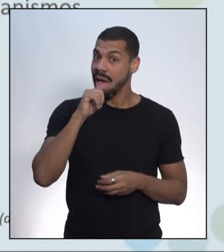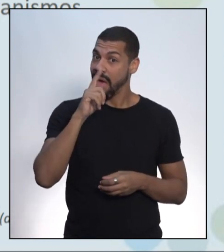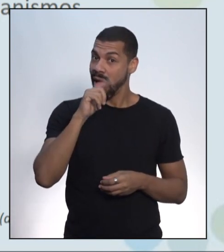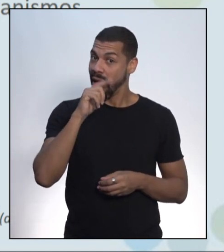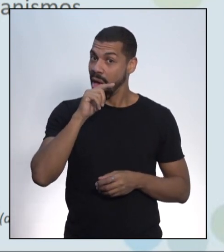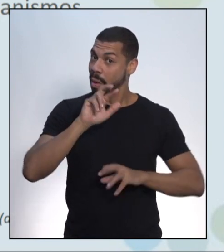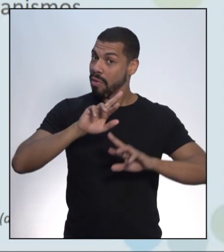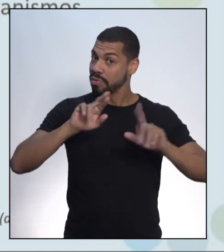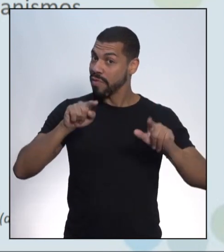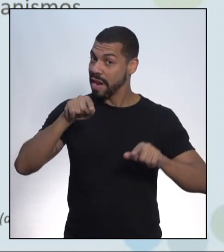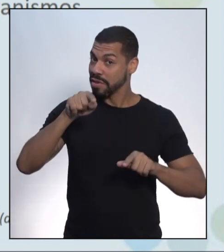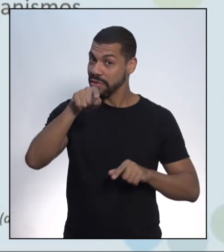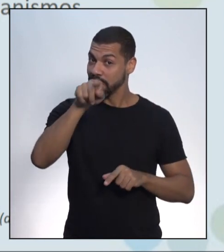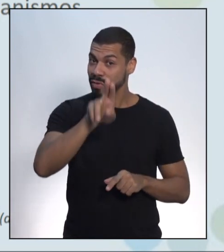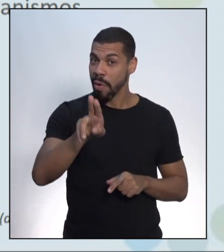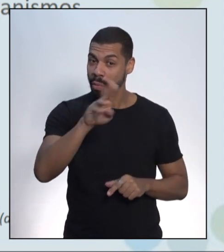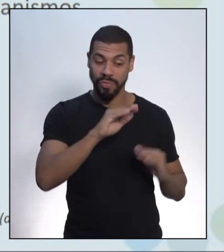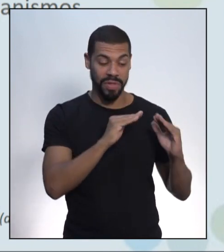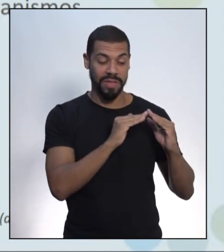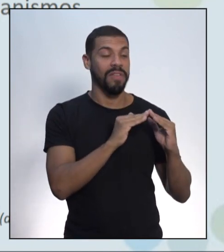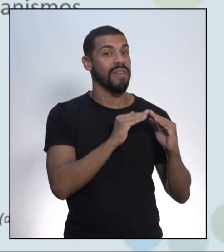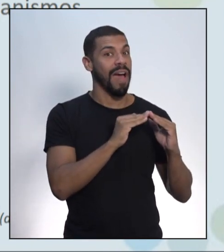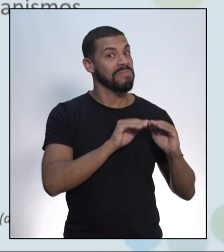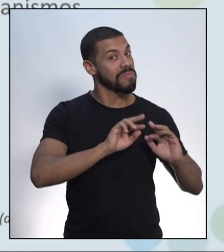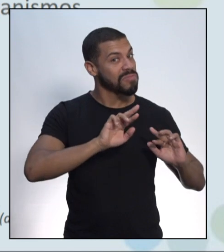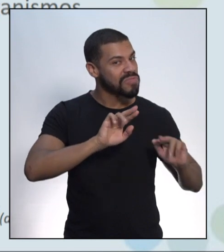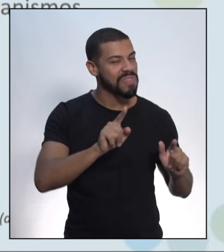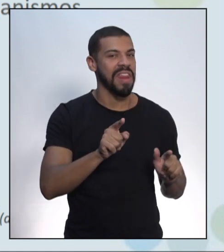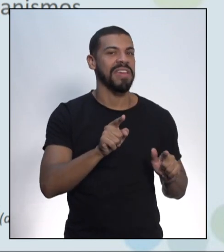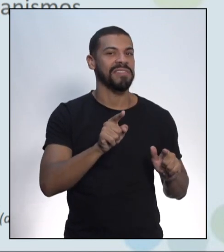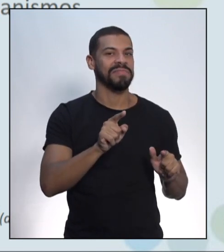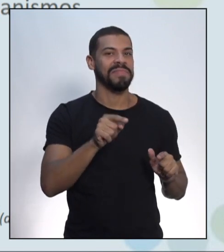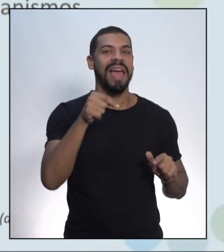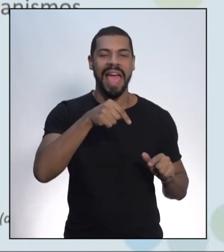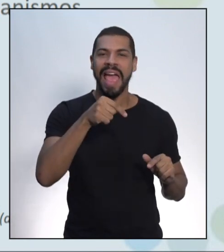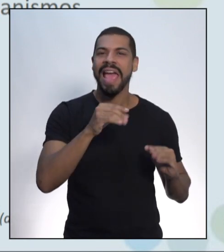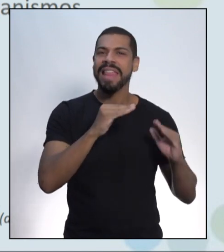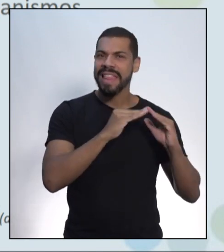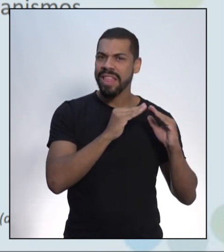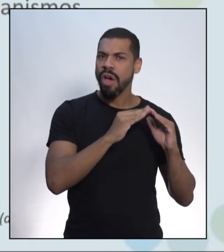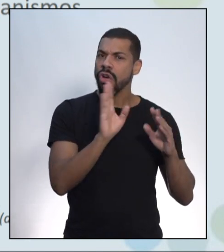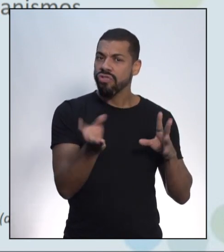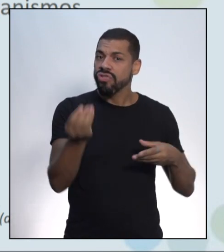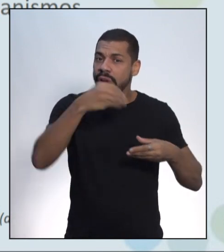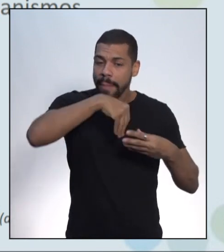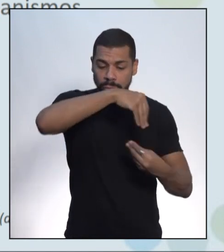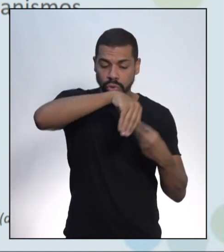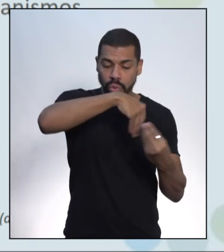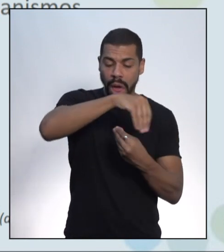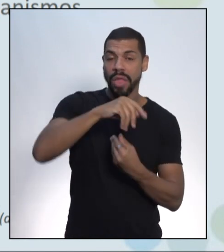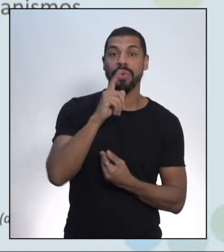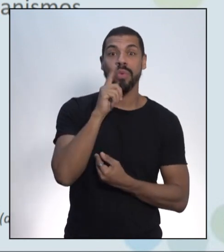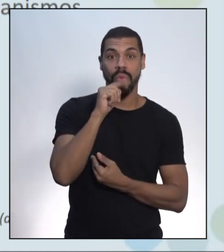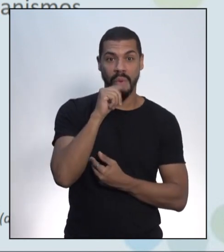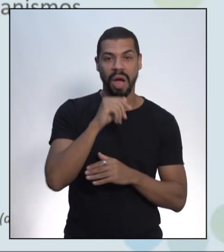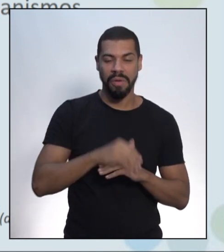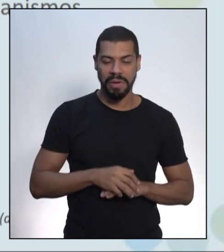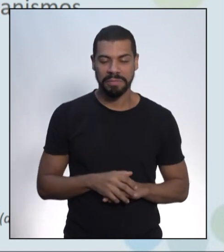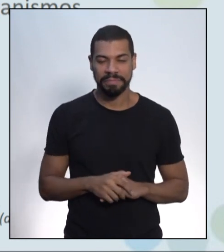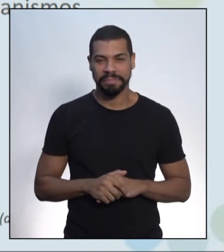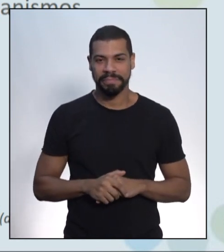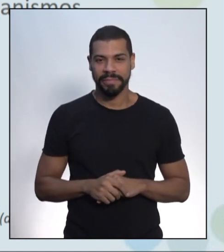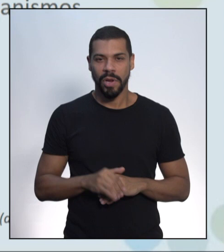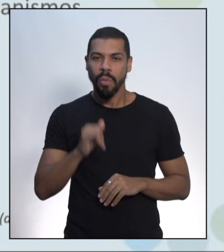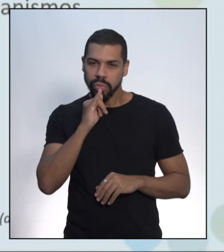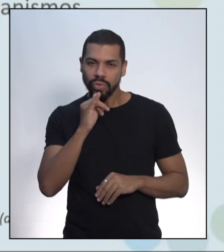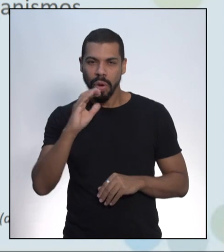que nós utilizamos. Porque o cloro que nós utilizamos, ele já é o cloro borbulhado em água. Então, para nós colocarmos o